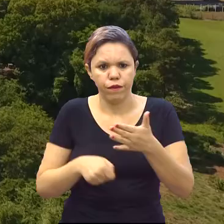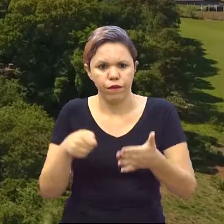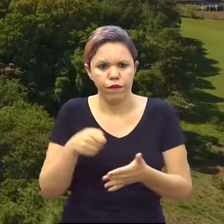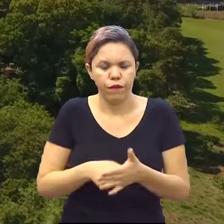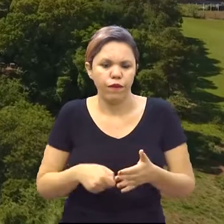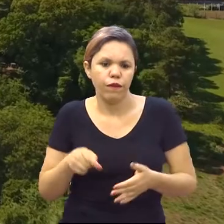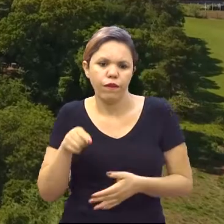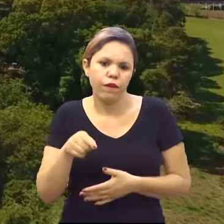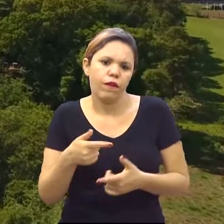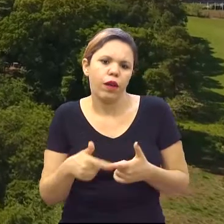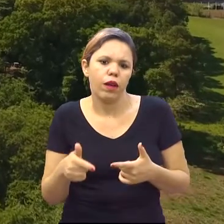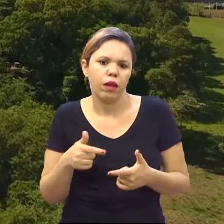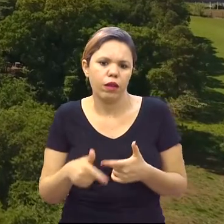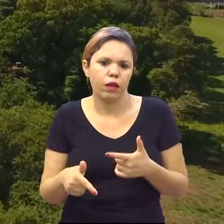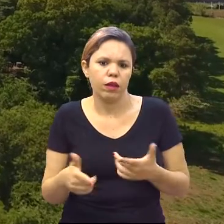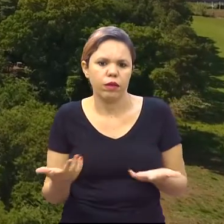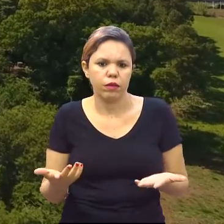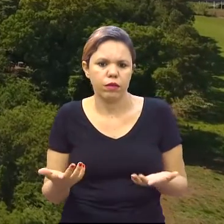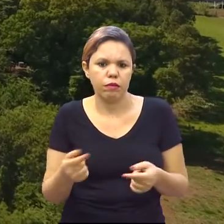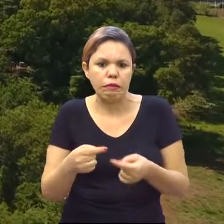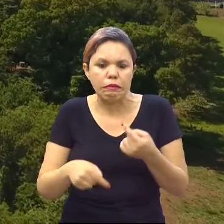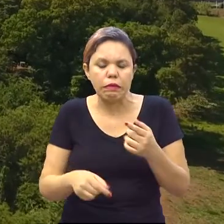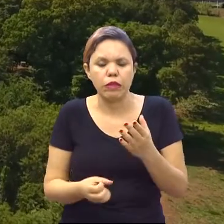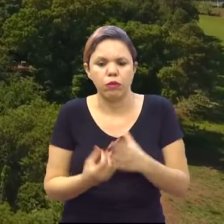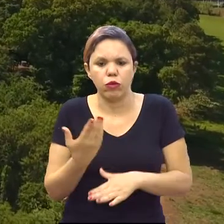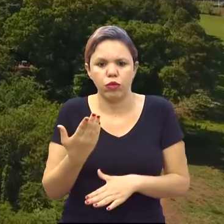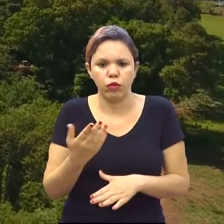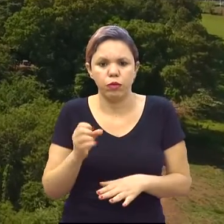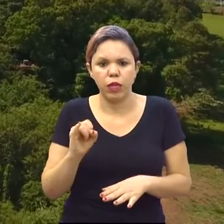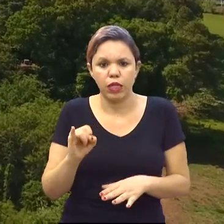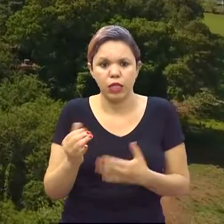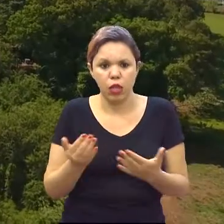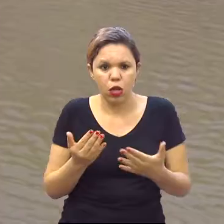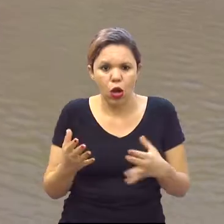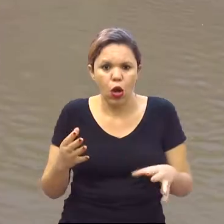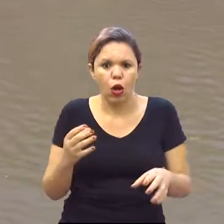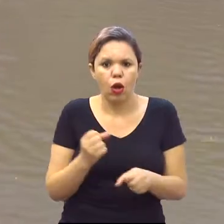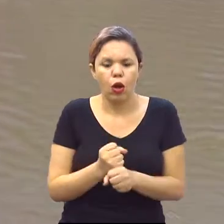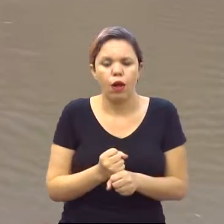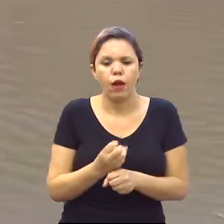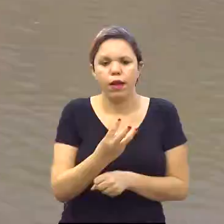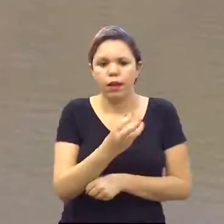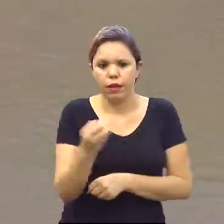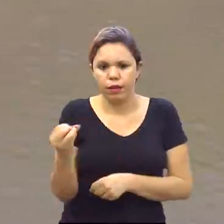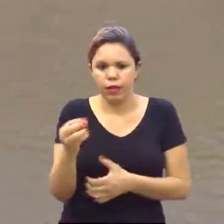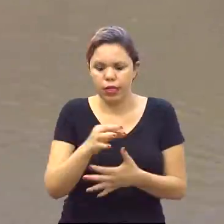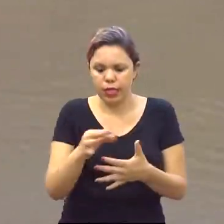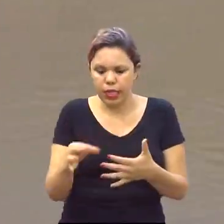enfrentarmos essa situação adversa. E, somada a essas 30